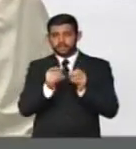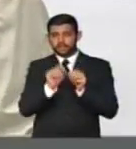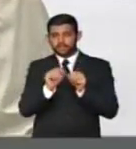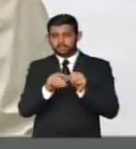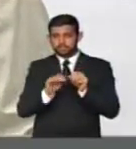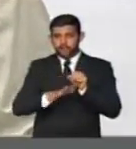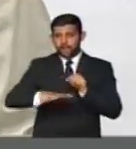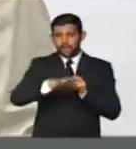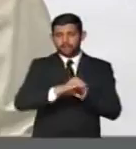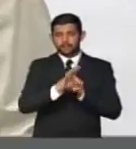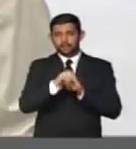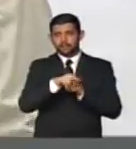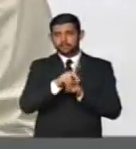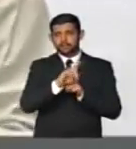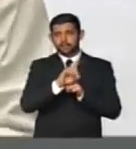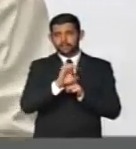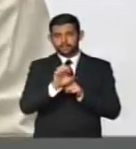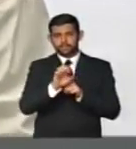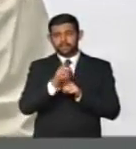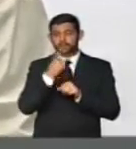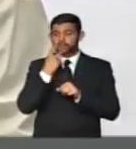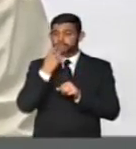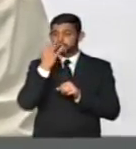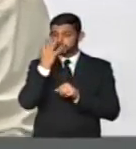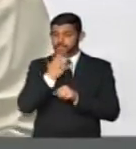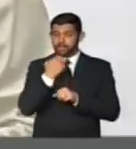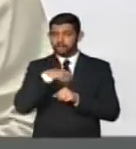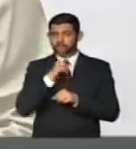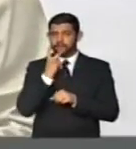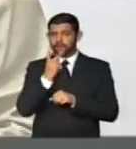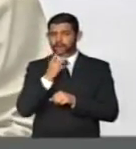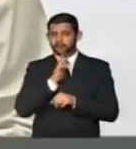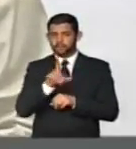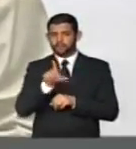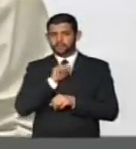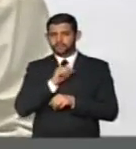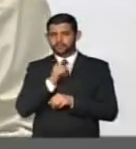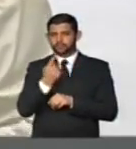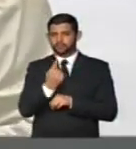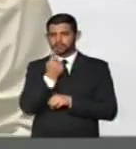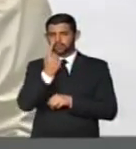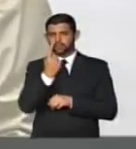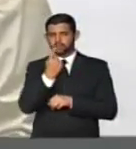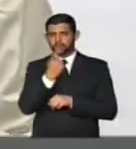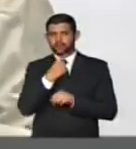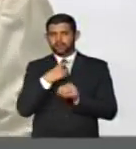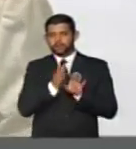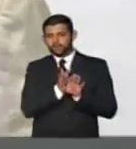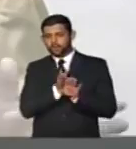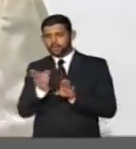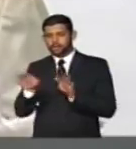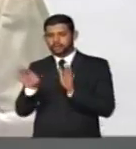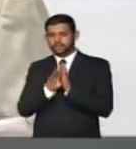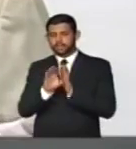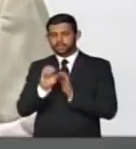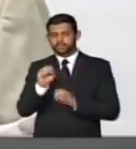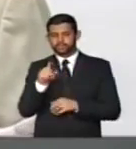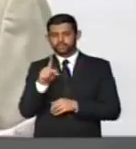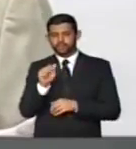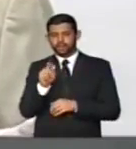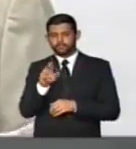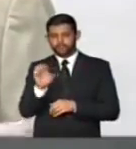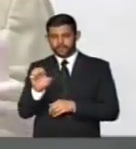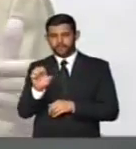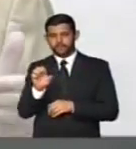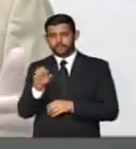transnordestina e vou ser sincero a minha opção número um é pelo ramal que chega suape